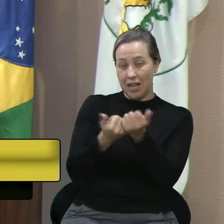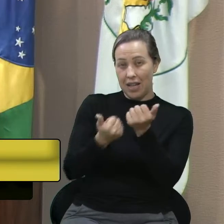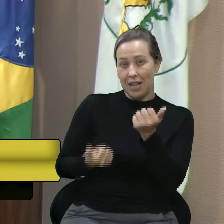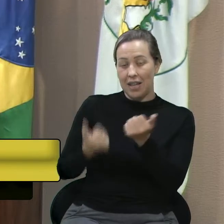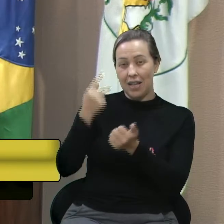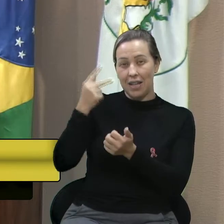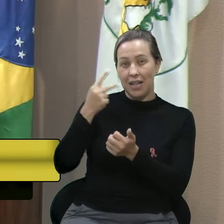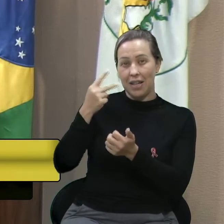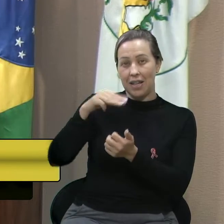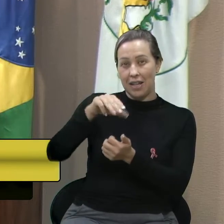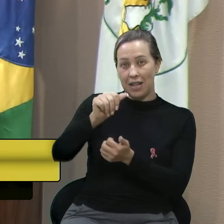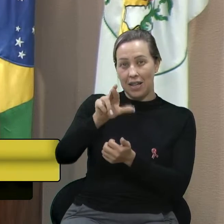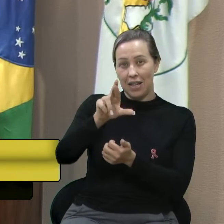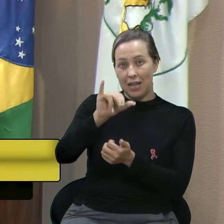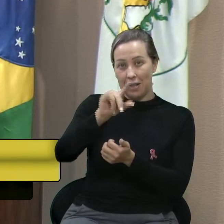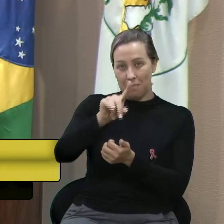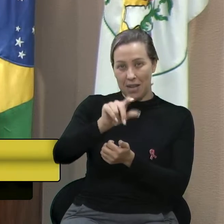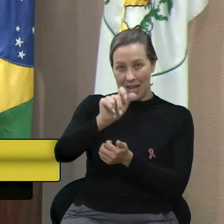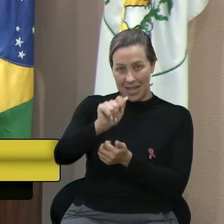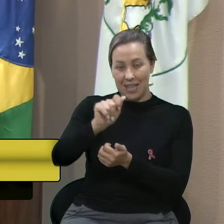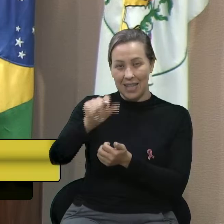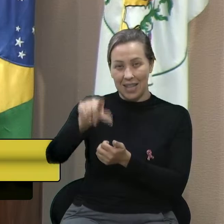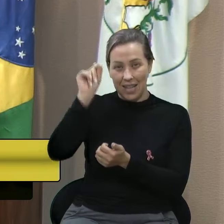vereadora Marisa fosse candidata,